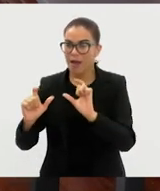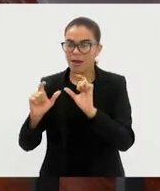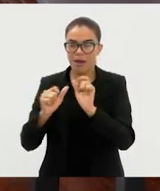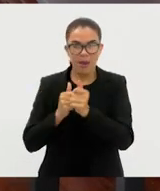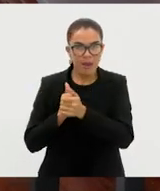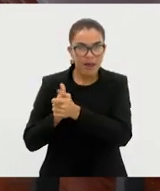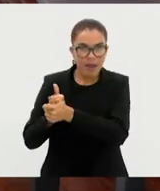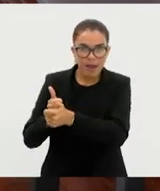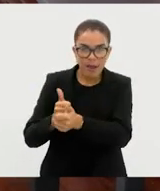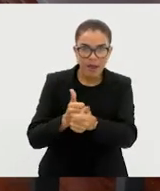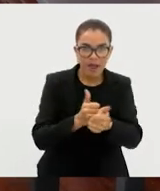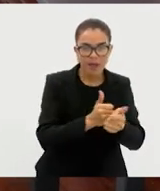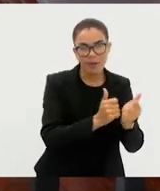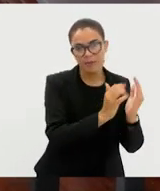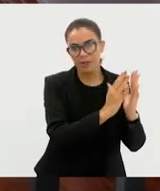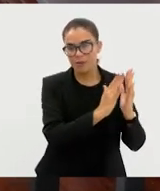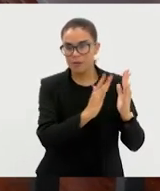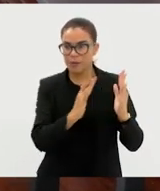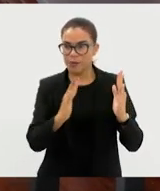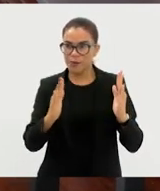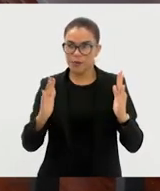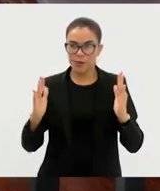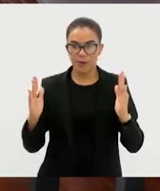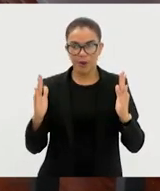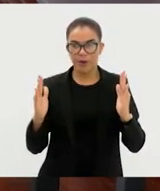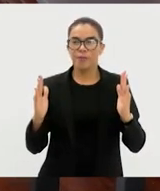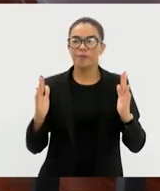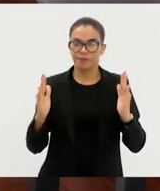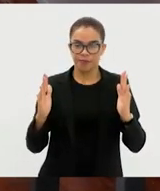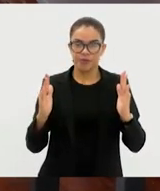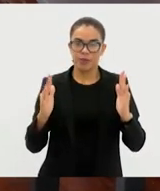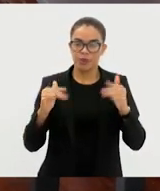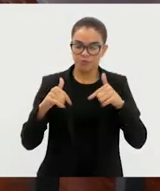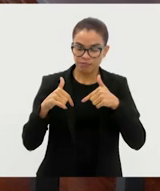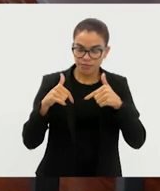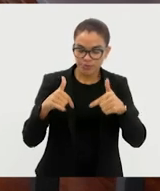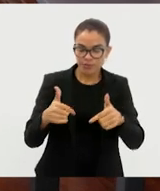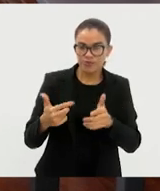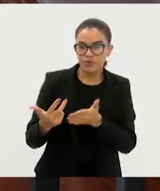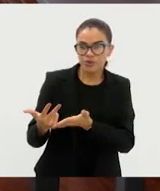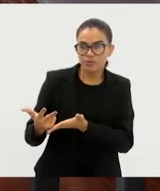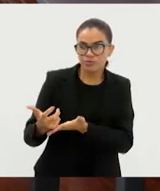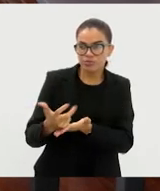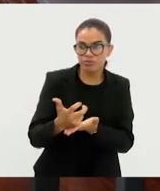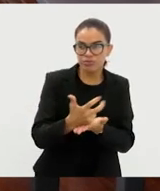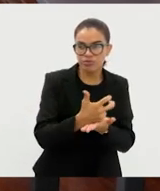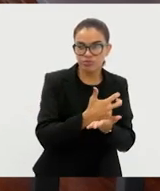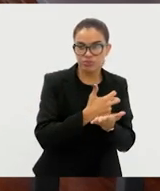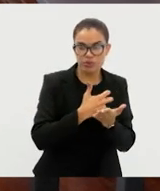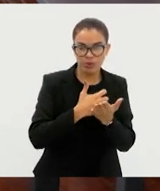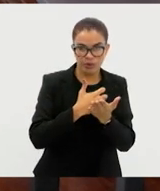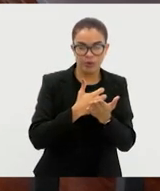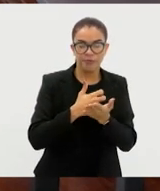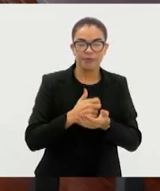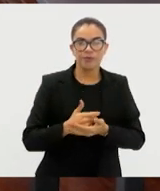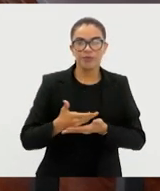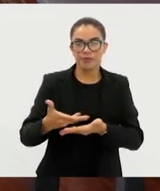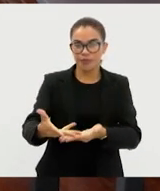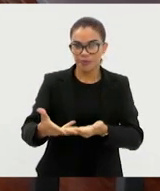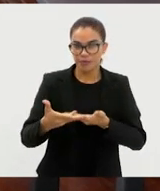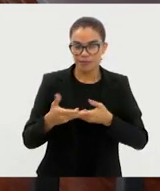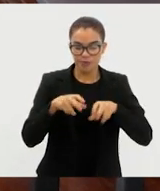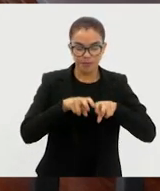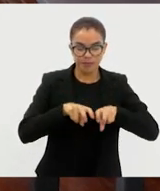acompanhando aí todo o processo de execução orçamentária. Eu queria convidar aqui para compor a